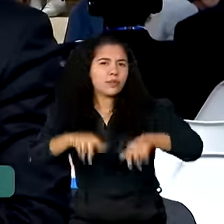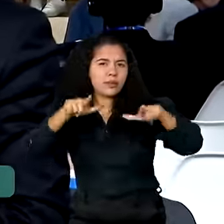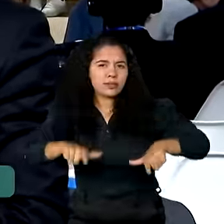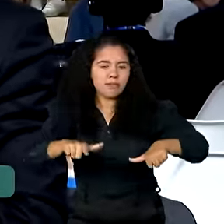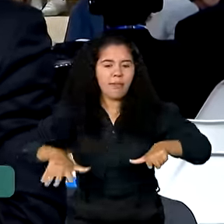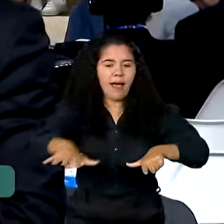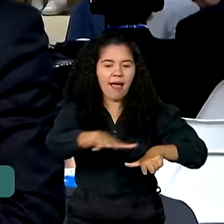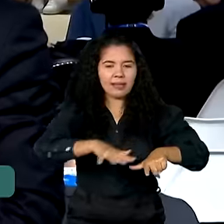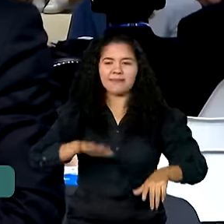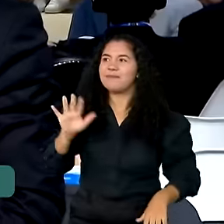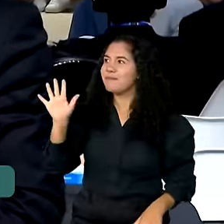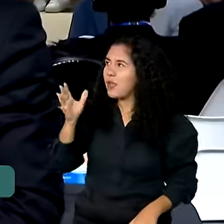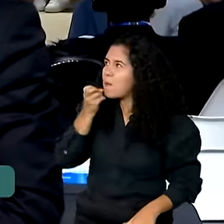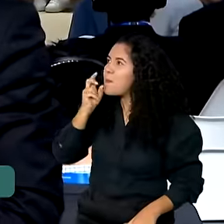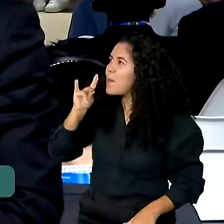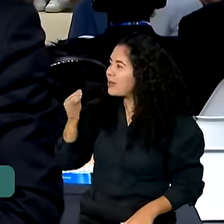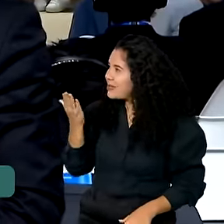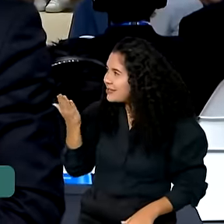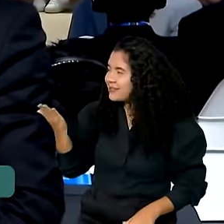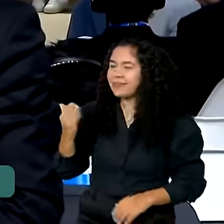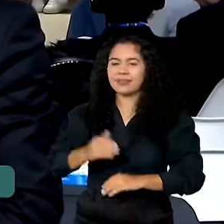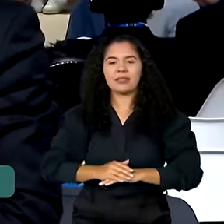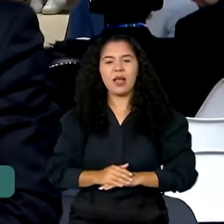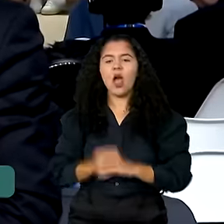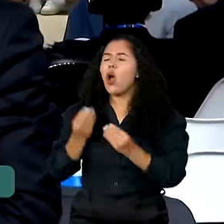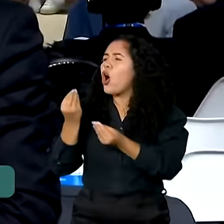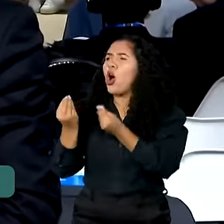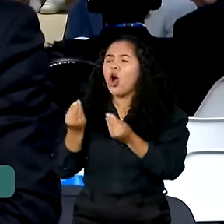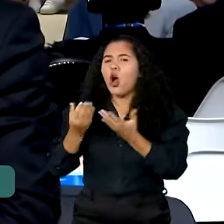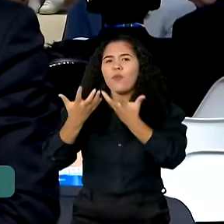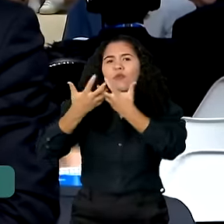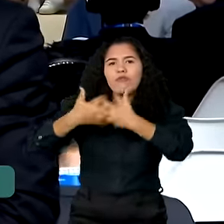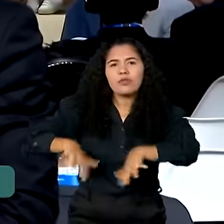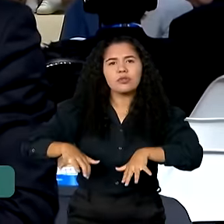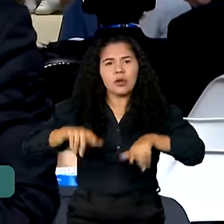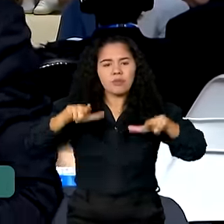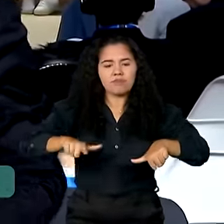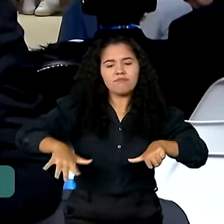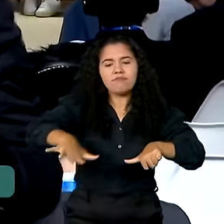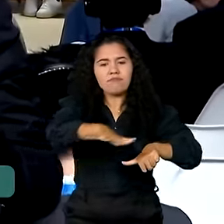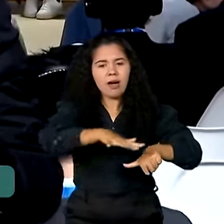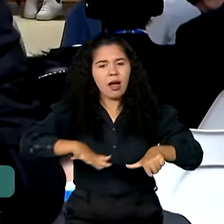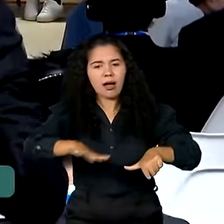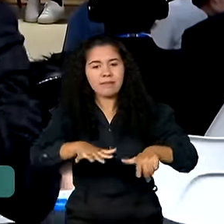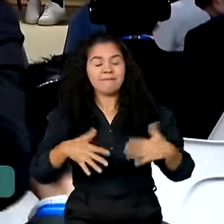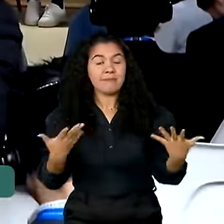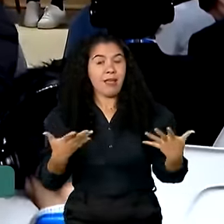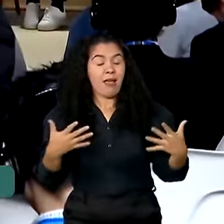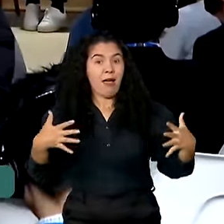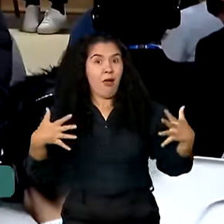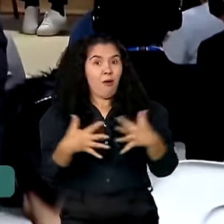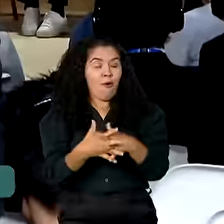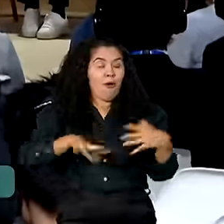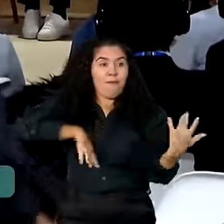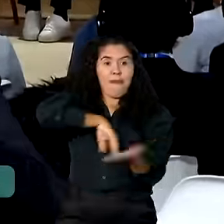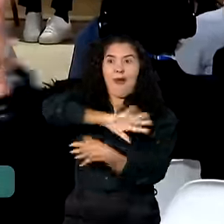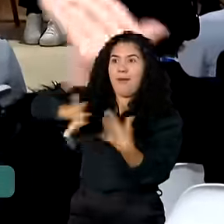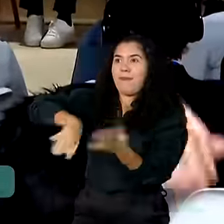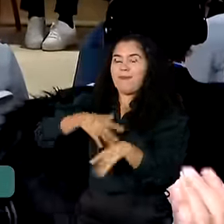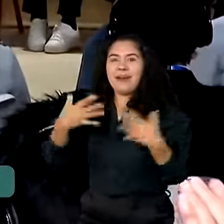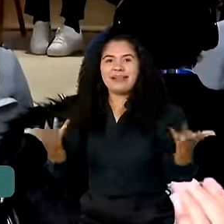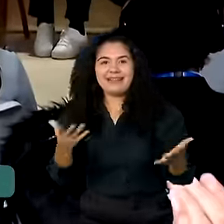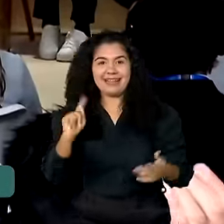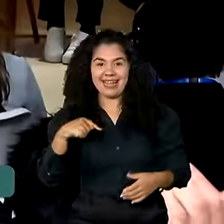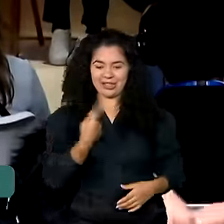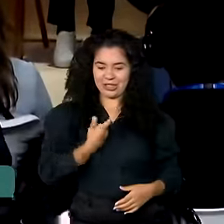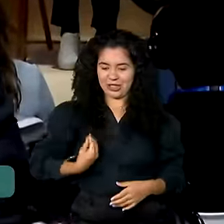bom, presidente? Bom dia para você. Como é que está funcionando aqui o Pavilhão Brasil? É uma confusão danada, porque a gente está de tarde, como você falou, e no